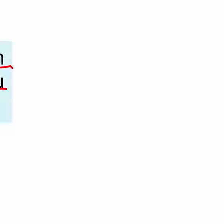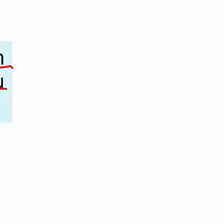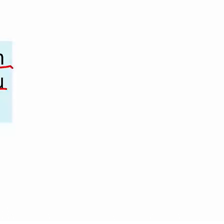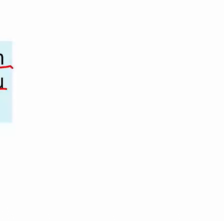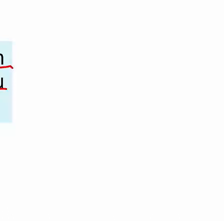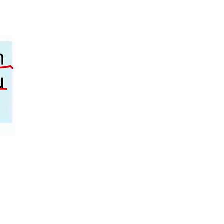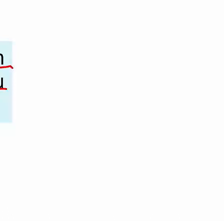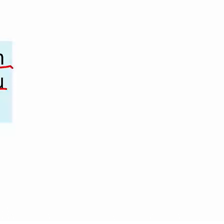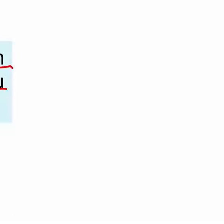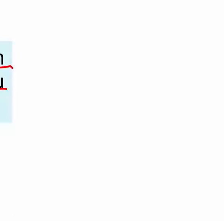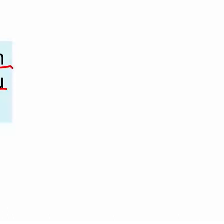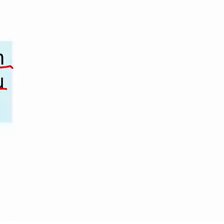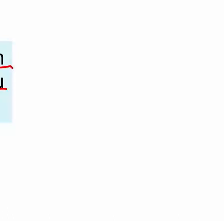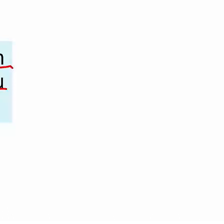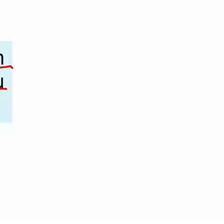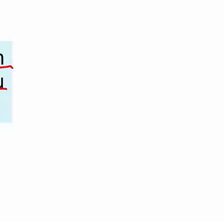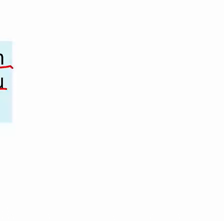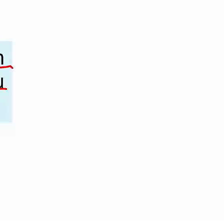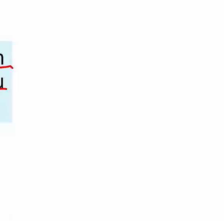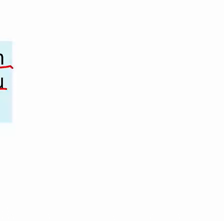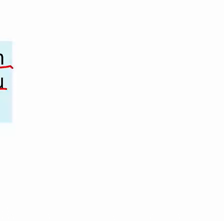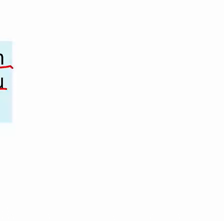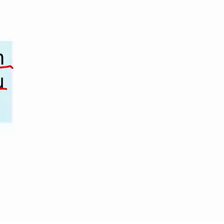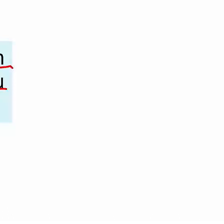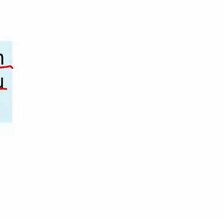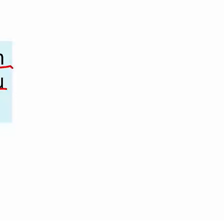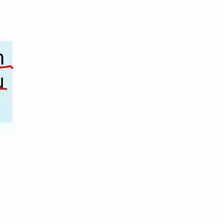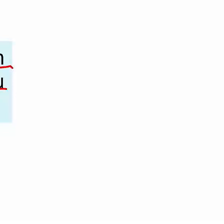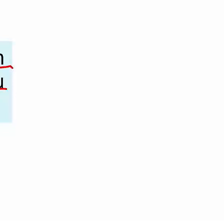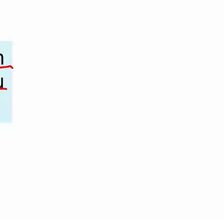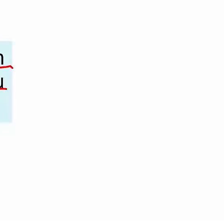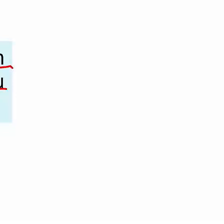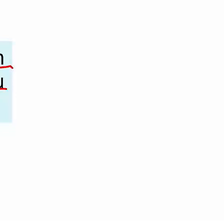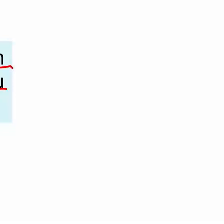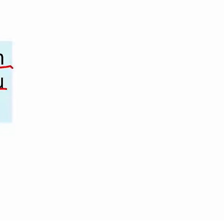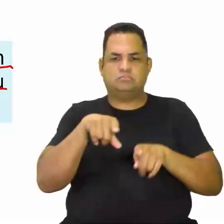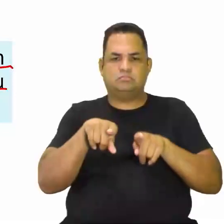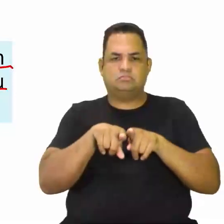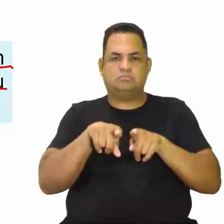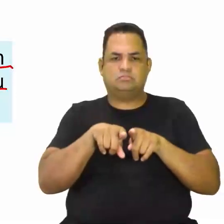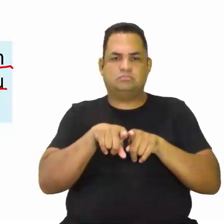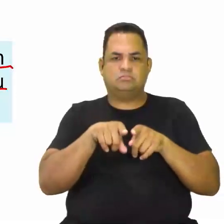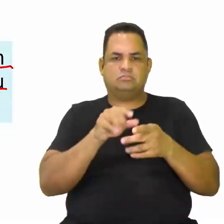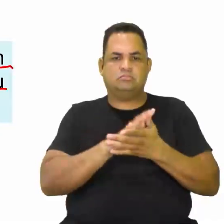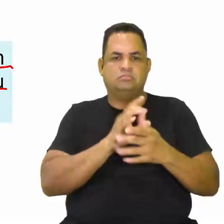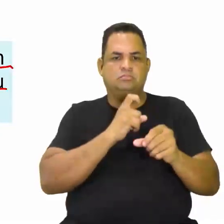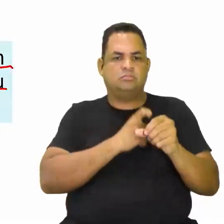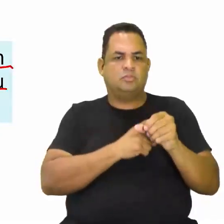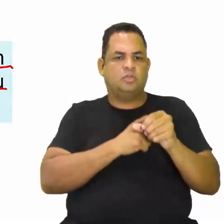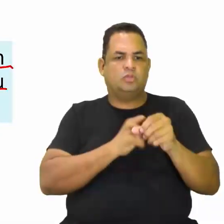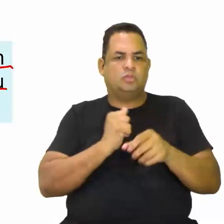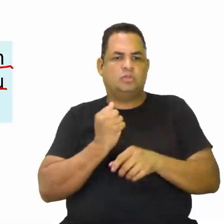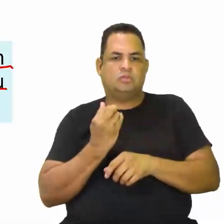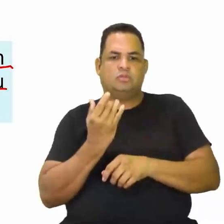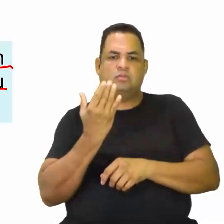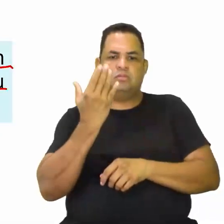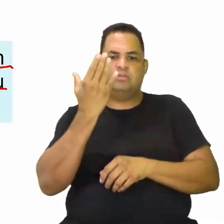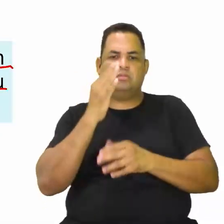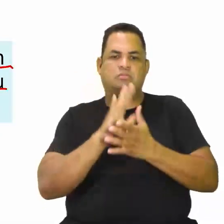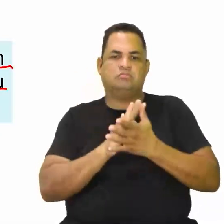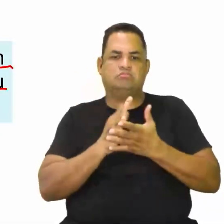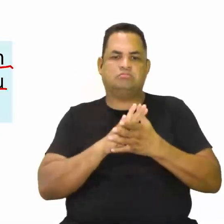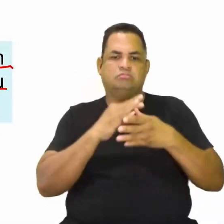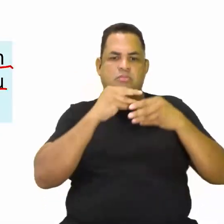a areia. Ou poderemos ter também um sólido e o gás como